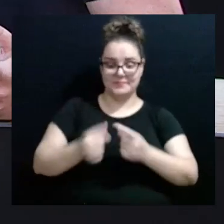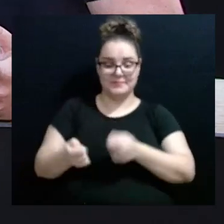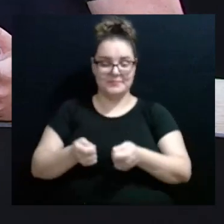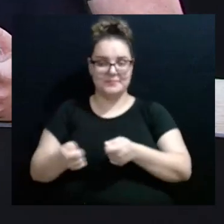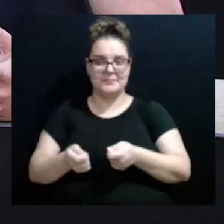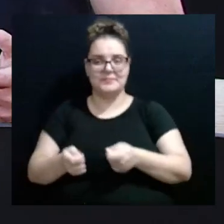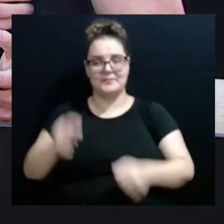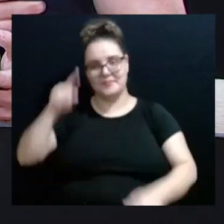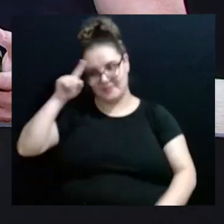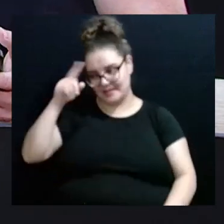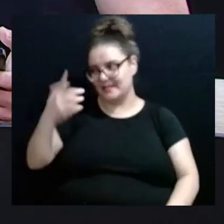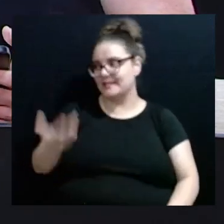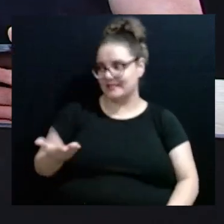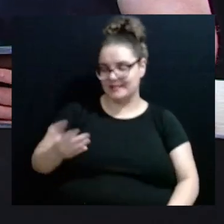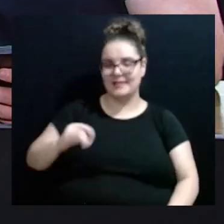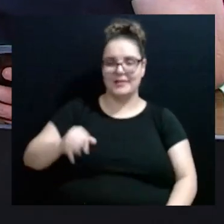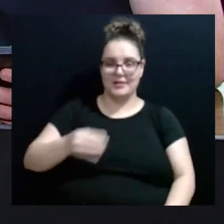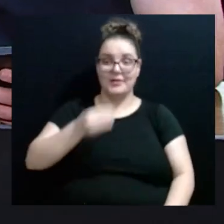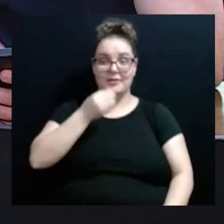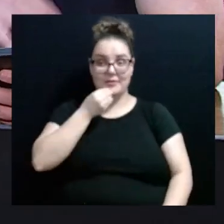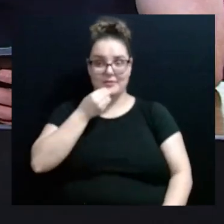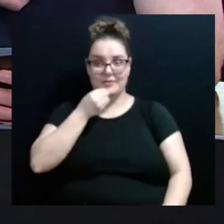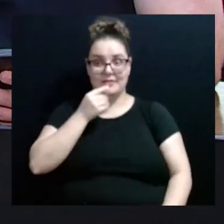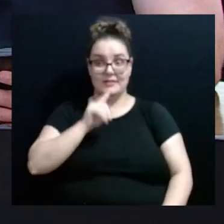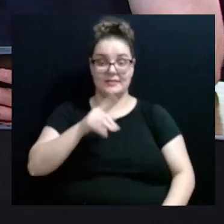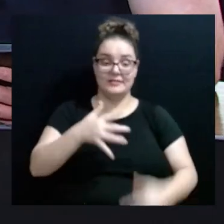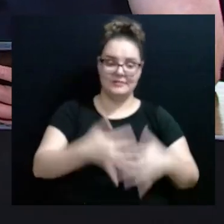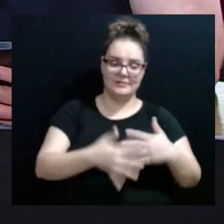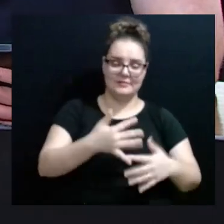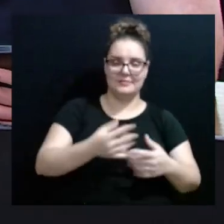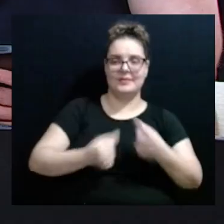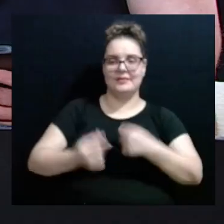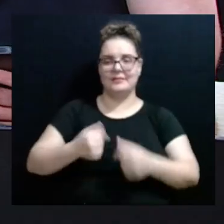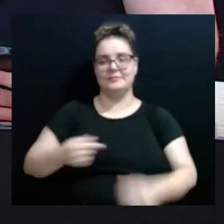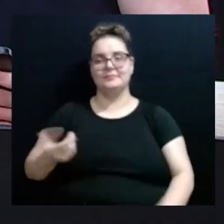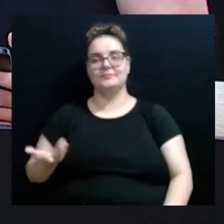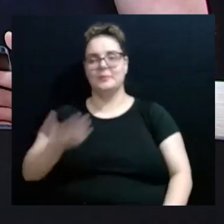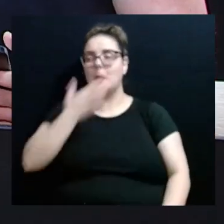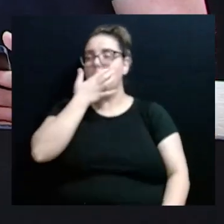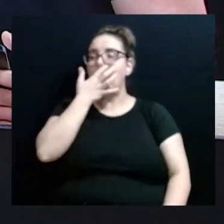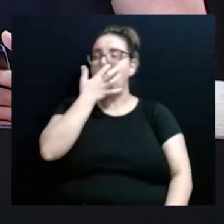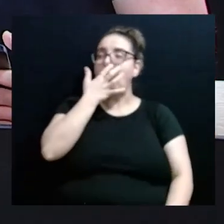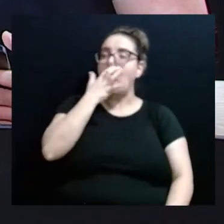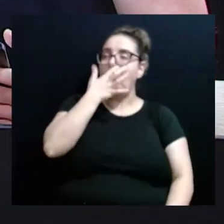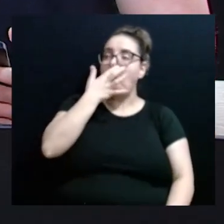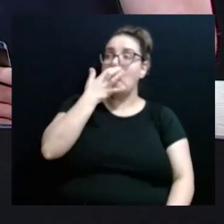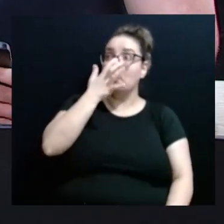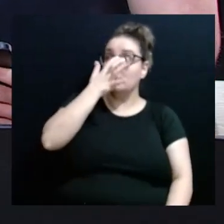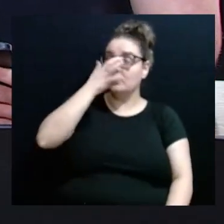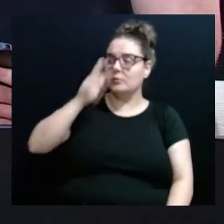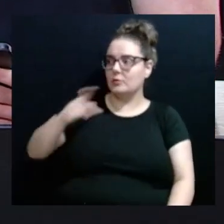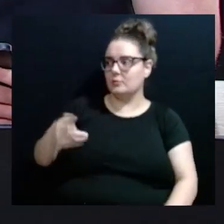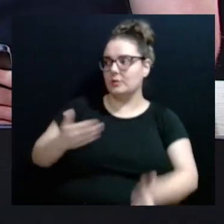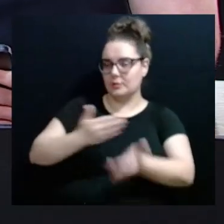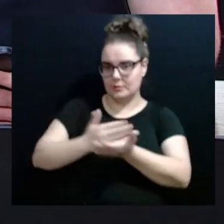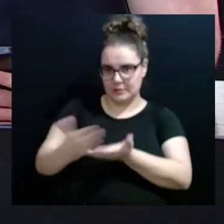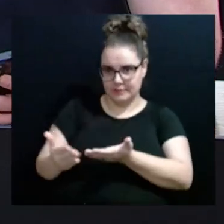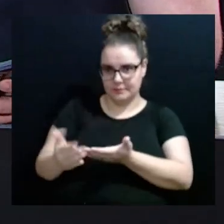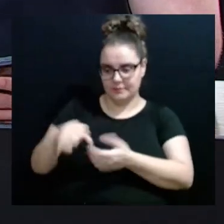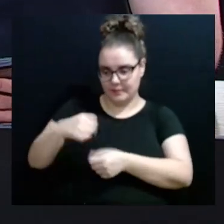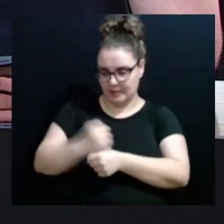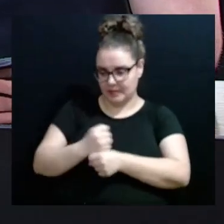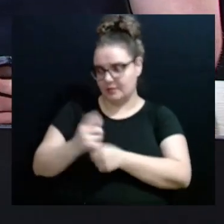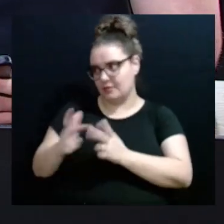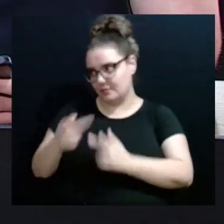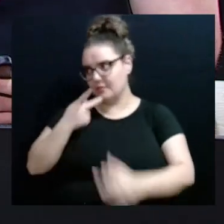para você que está em casa de economizar nessas datas, aproveitar bem sem comprometer o orçamento do seu bolso. Professor, para a